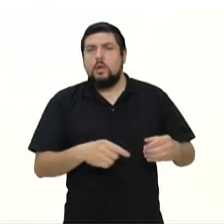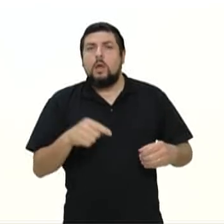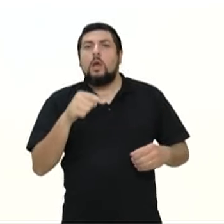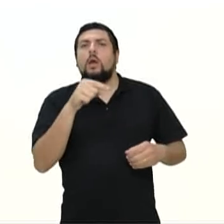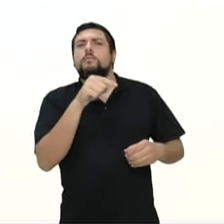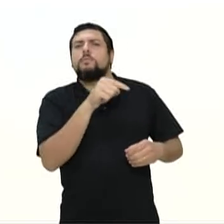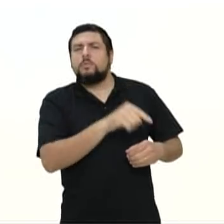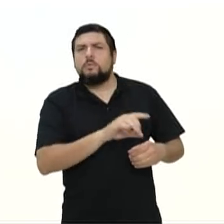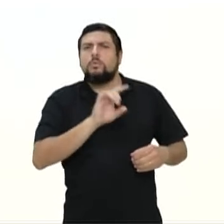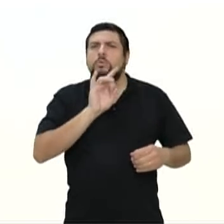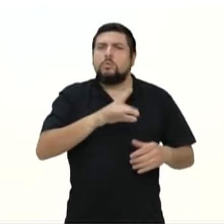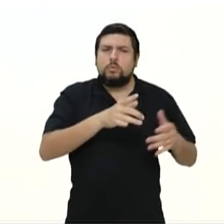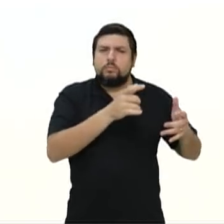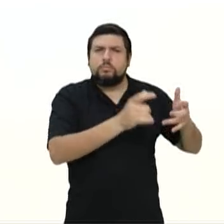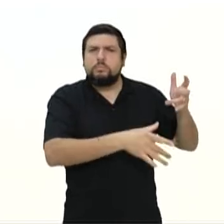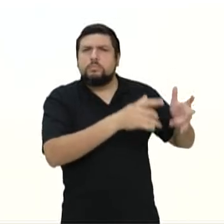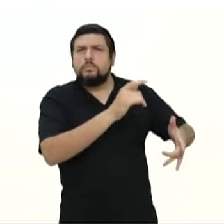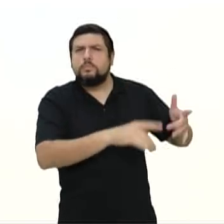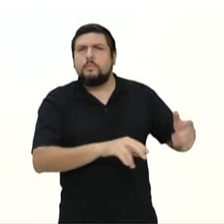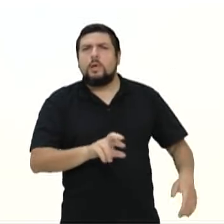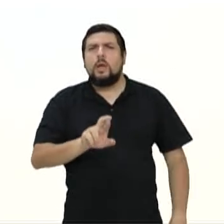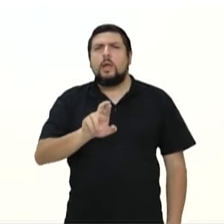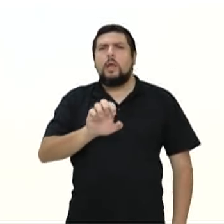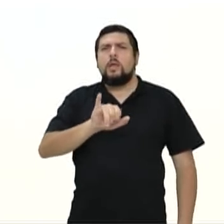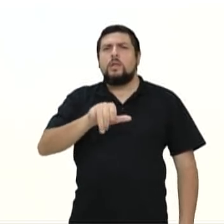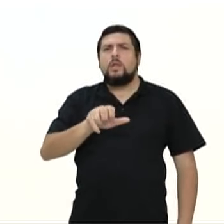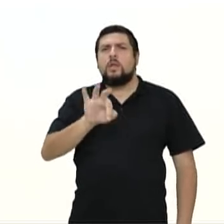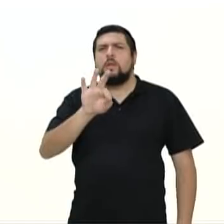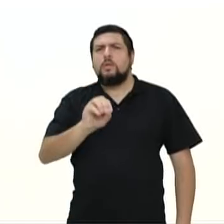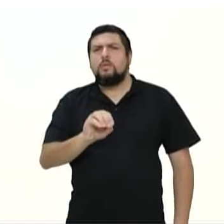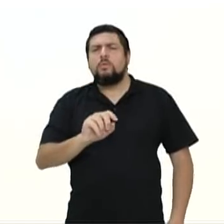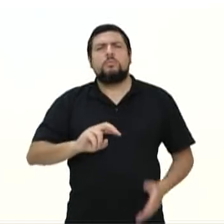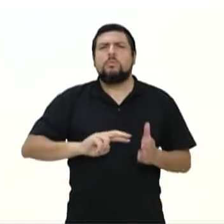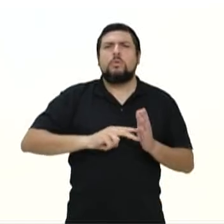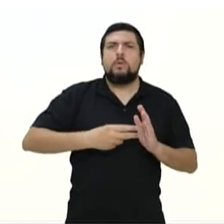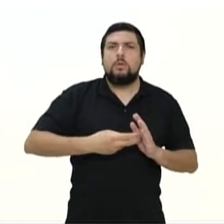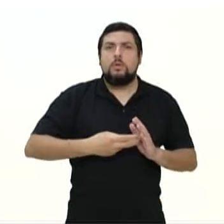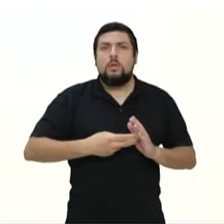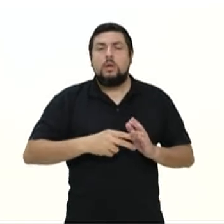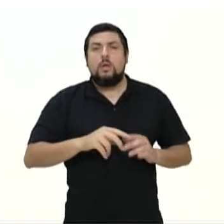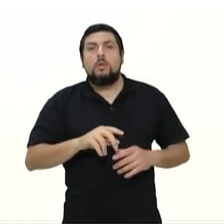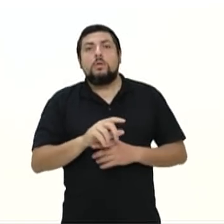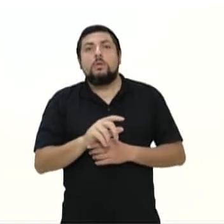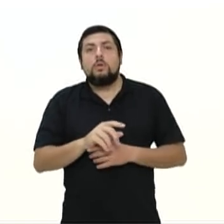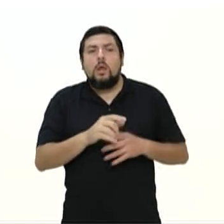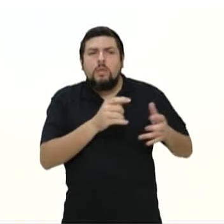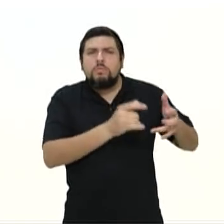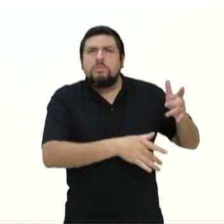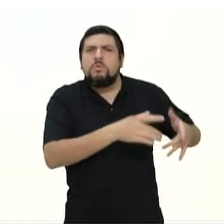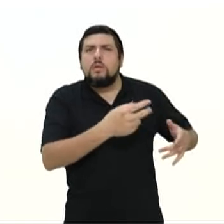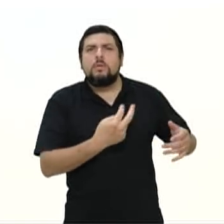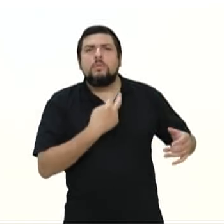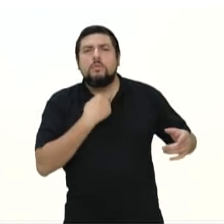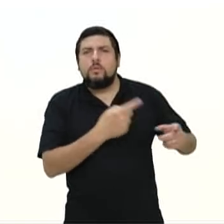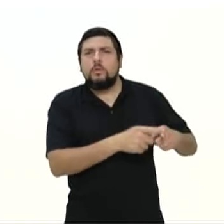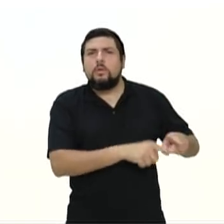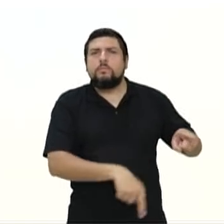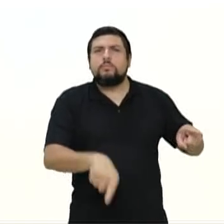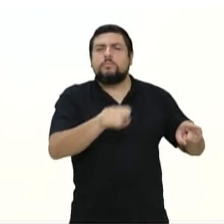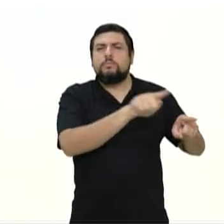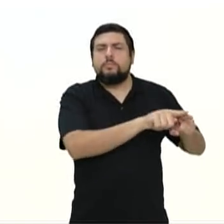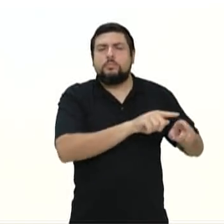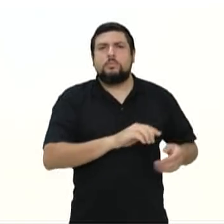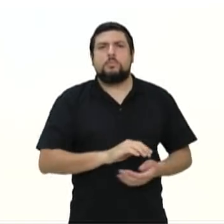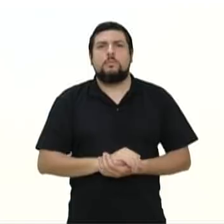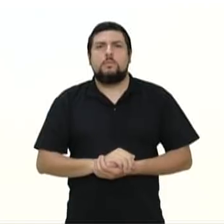rejeito para o aterro, ou seja, resíduos sem possibilidade de reutilização. O governo